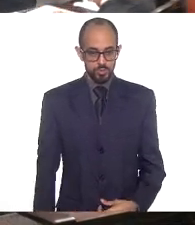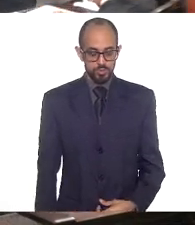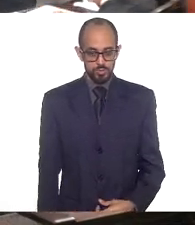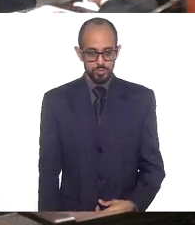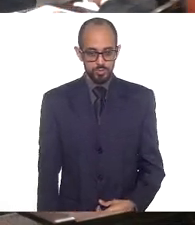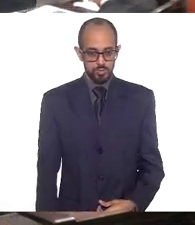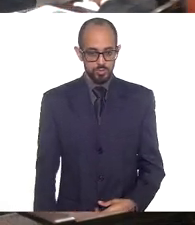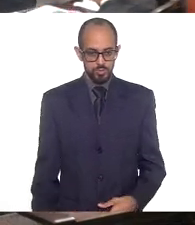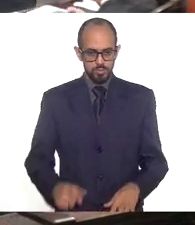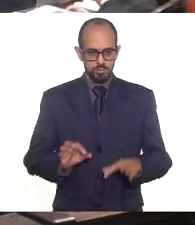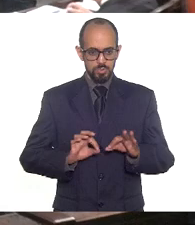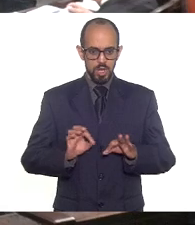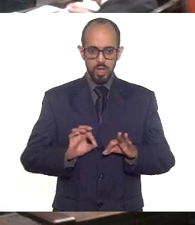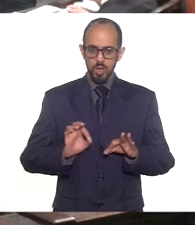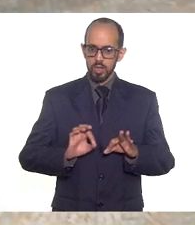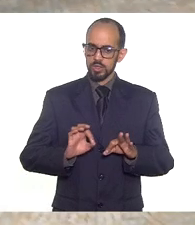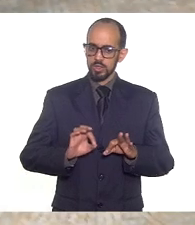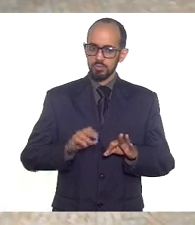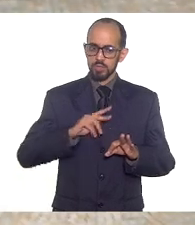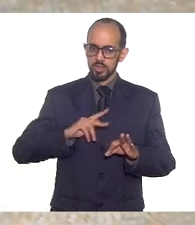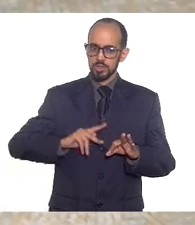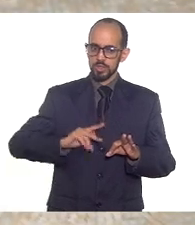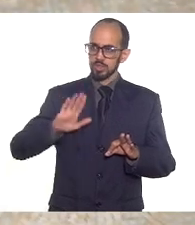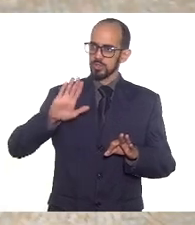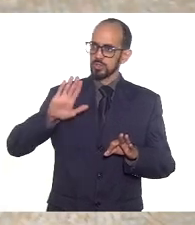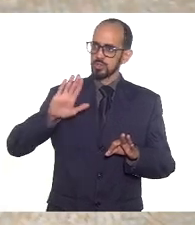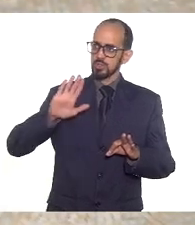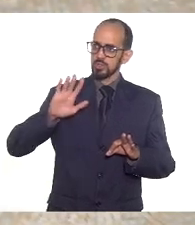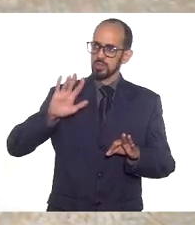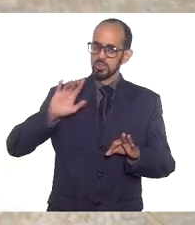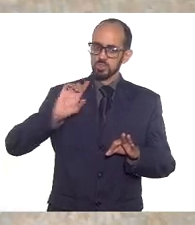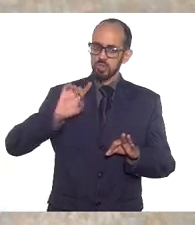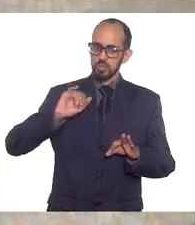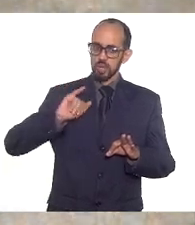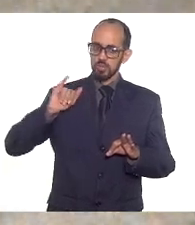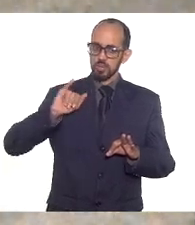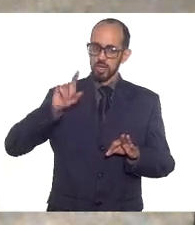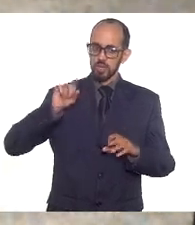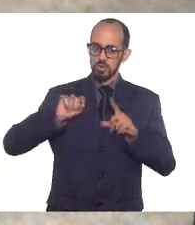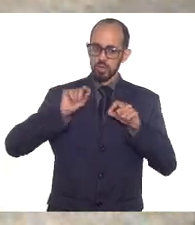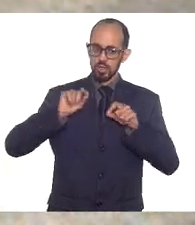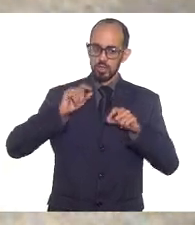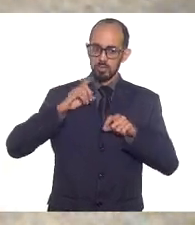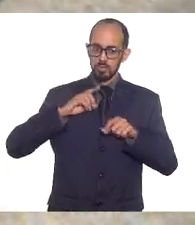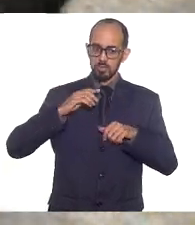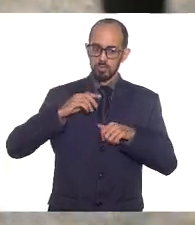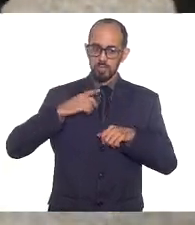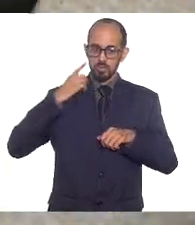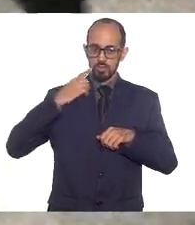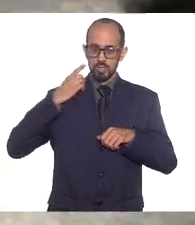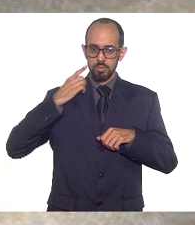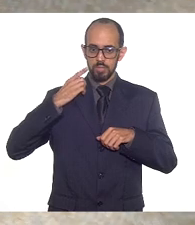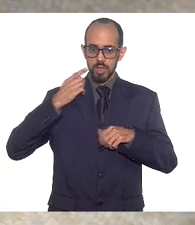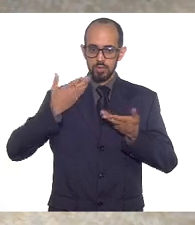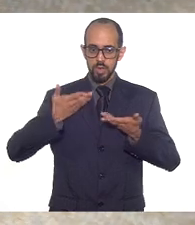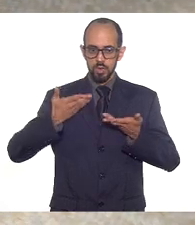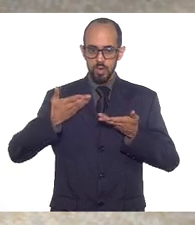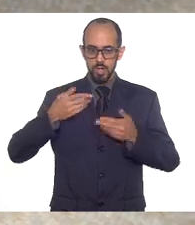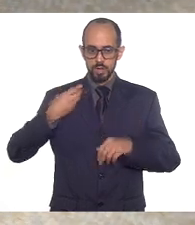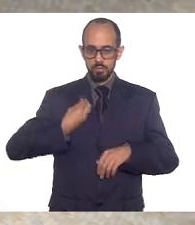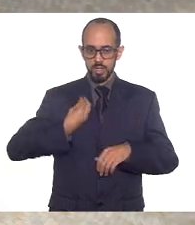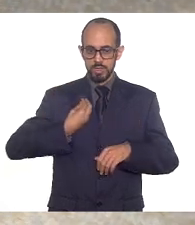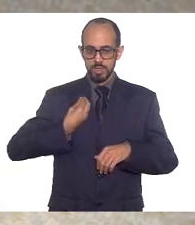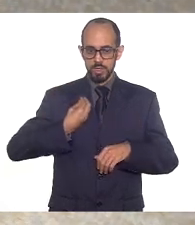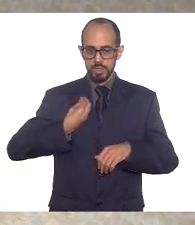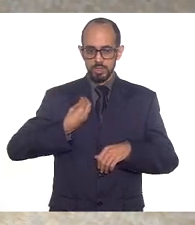os três são de ordem rapidinho só para anunciar mais um deputado constituinte que tá